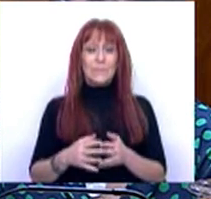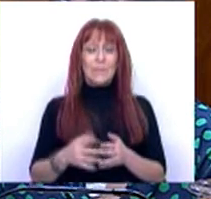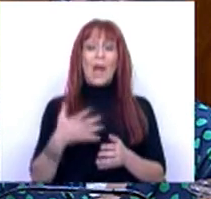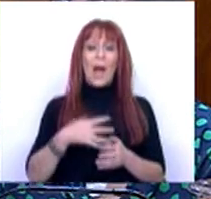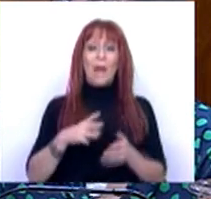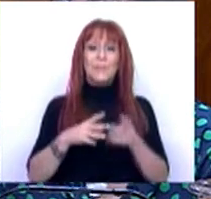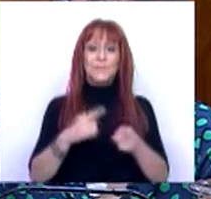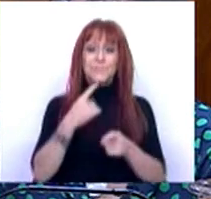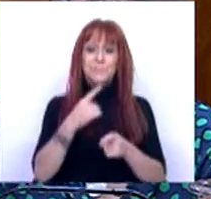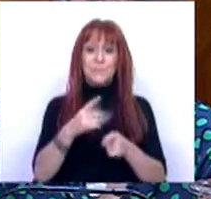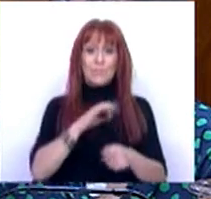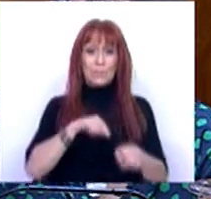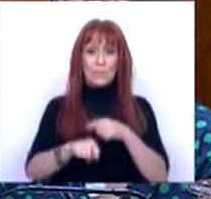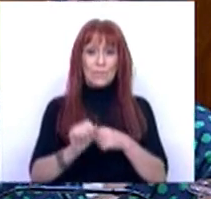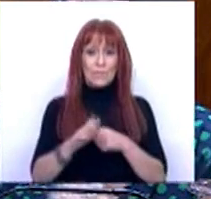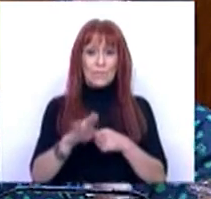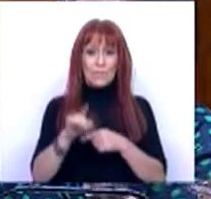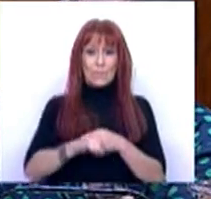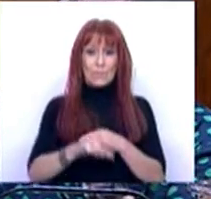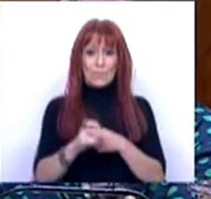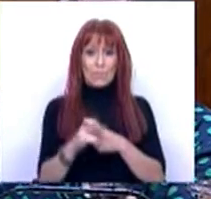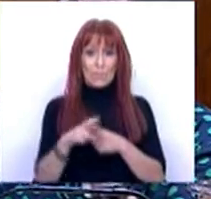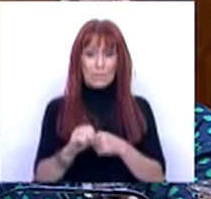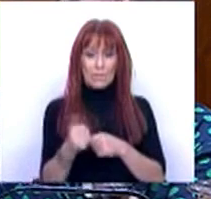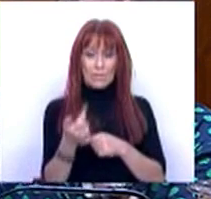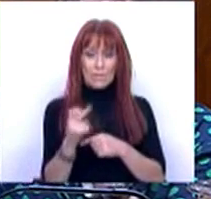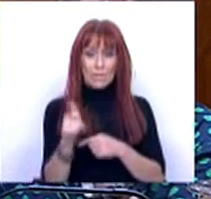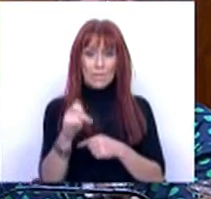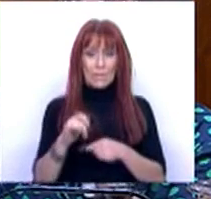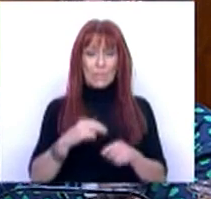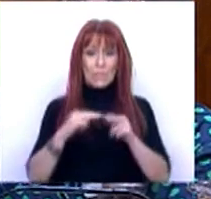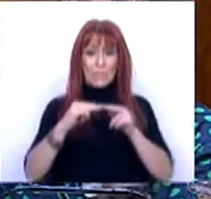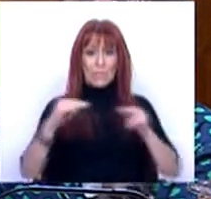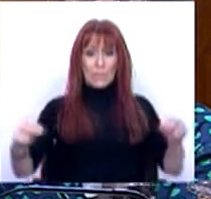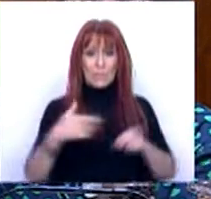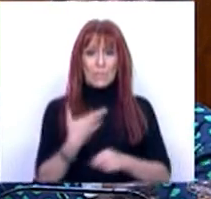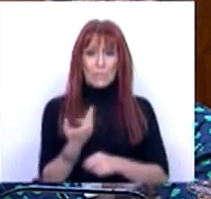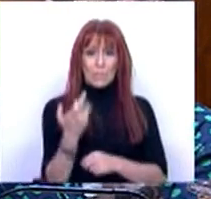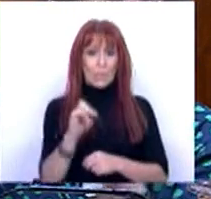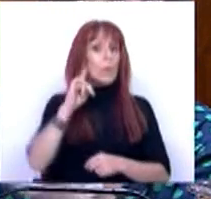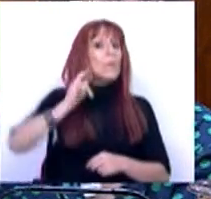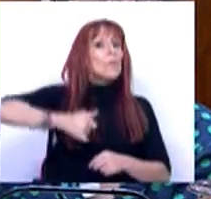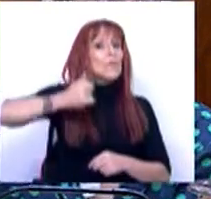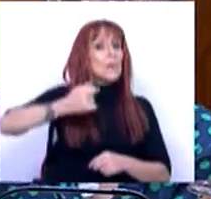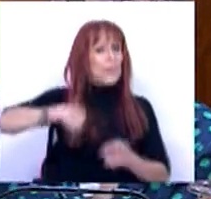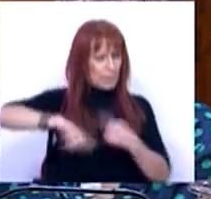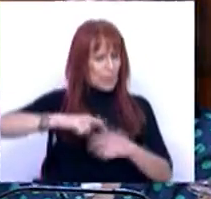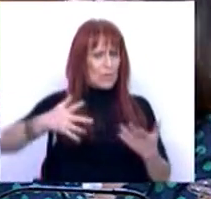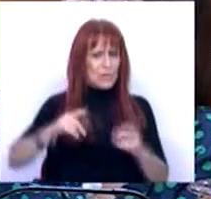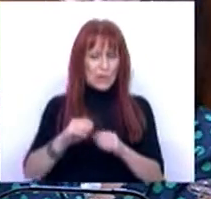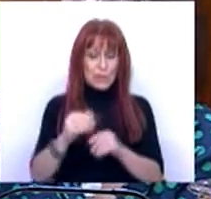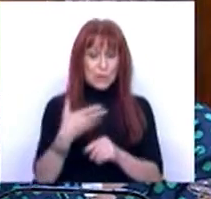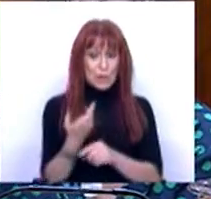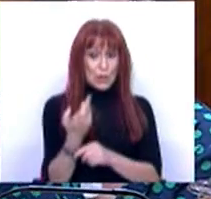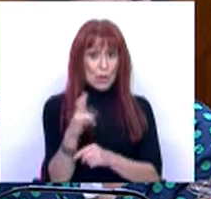Queria também dar nota ao Sr. Deputado José Carlos Barbosa de que a linha do Douro para nós é fundamental, que a região do